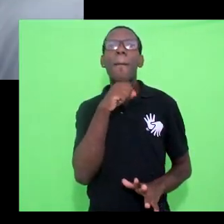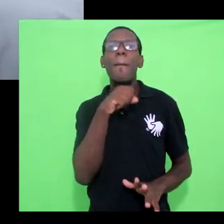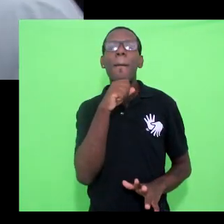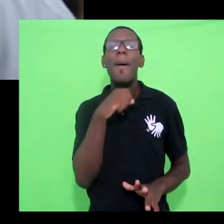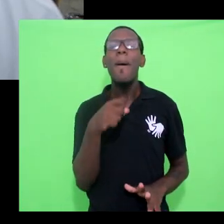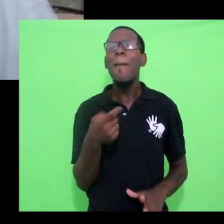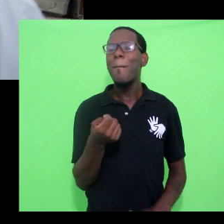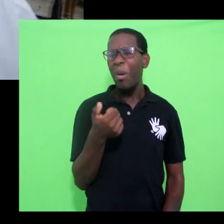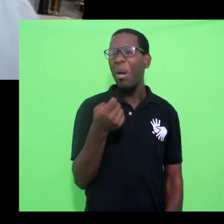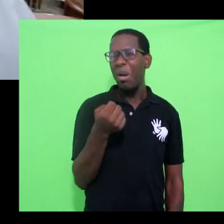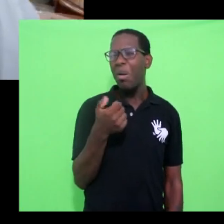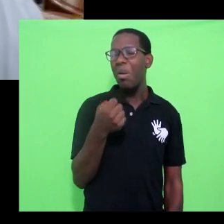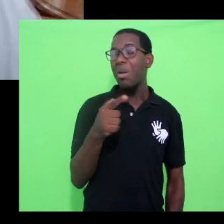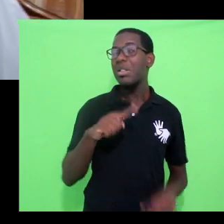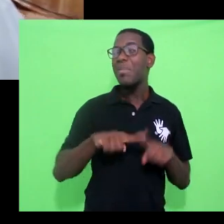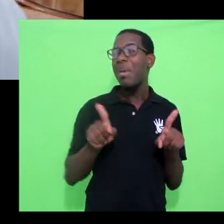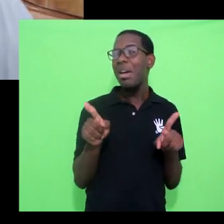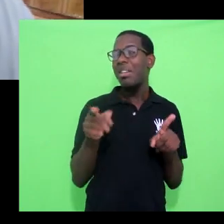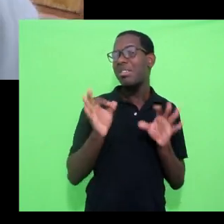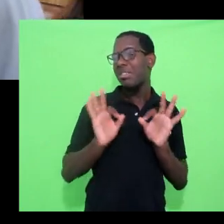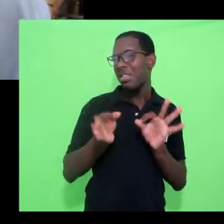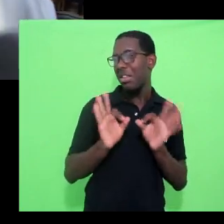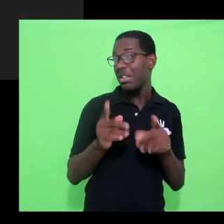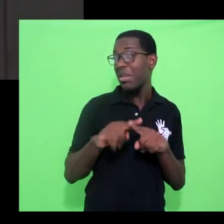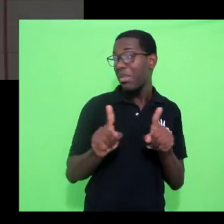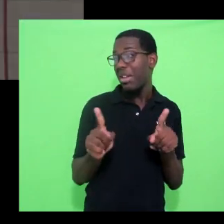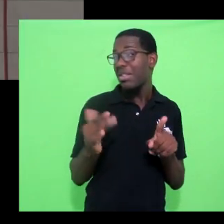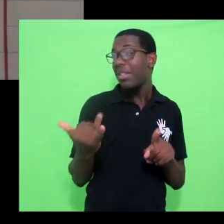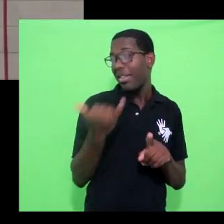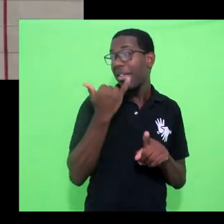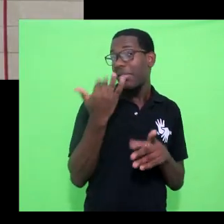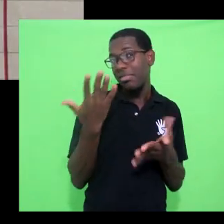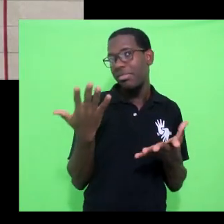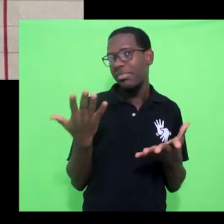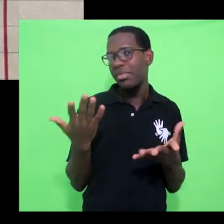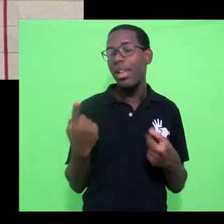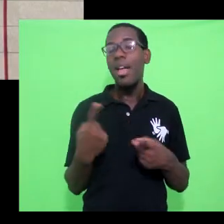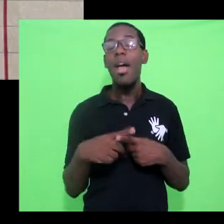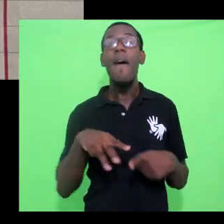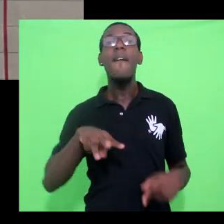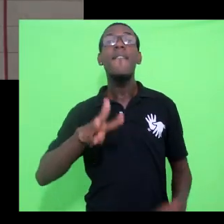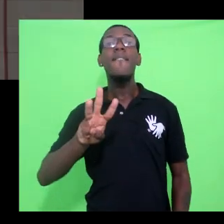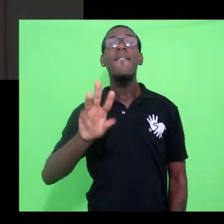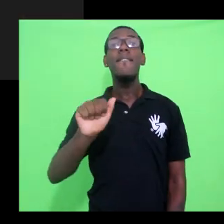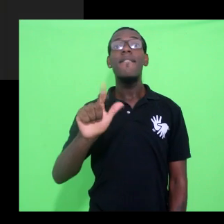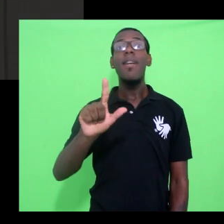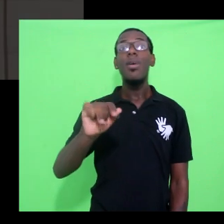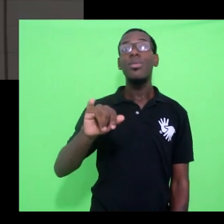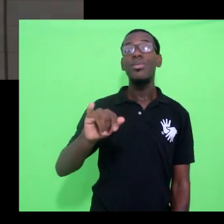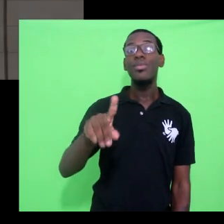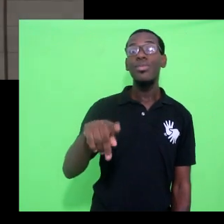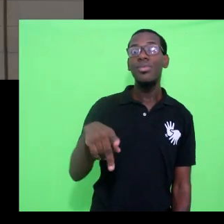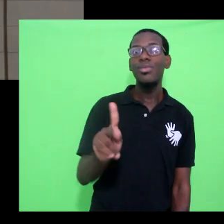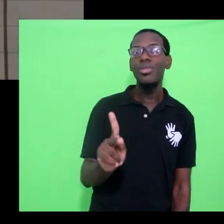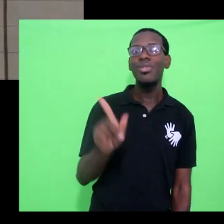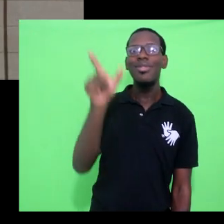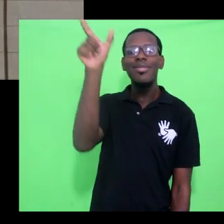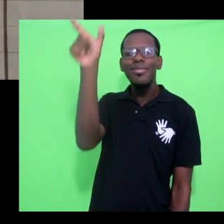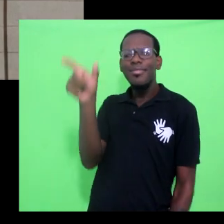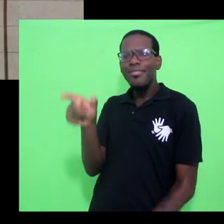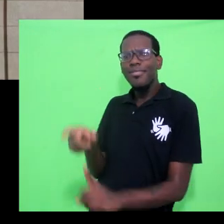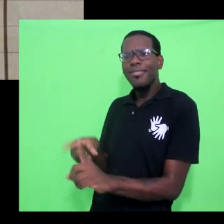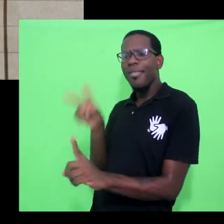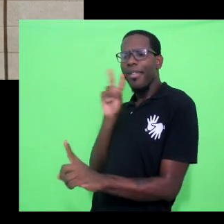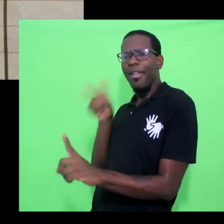Uhum. Mas não tenho certeza. De repente, até engano. Entendi. Eu digo, Valdir, que se você olhasse para ele, você não dava nada para